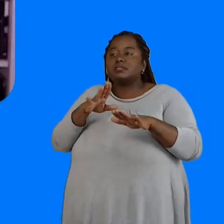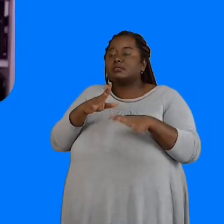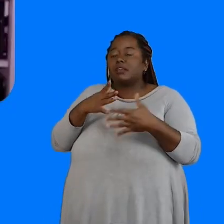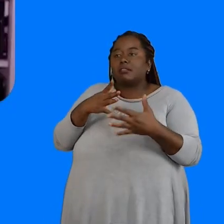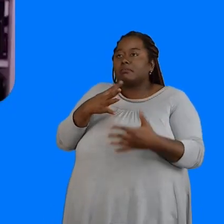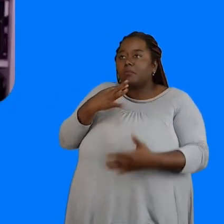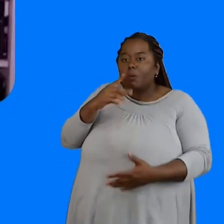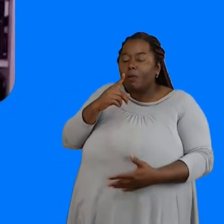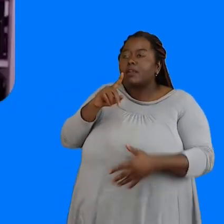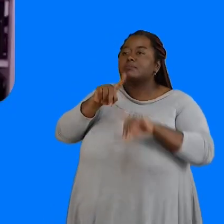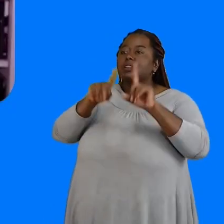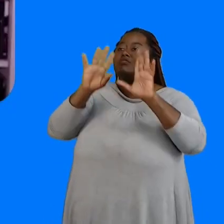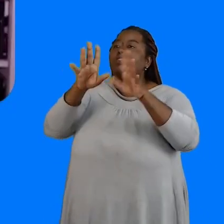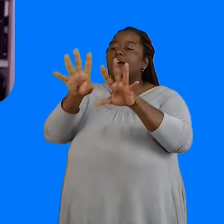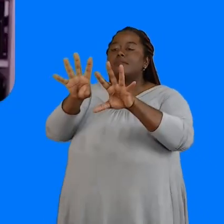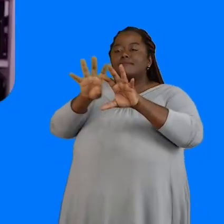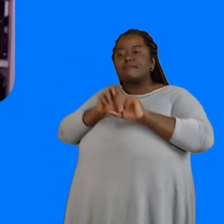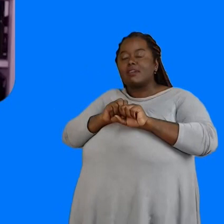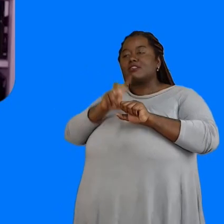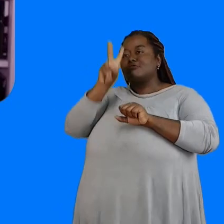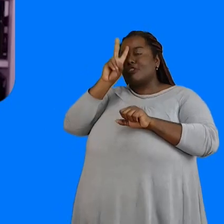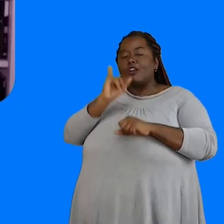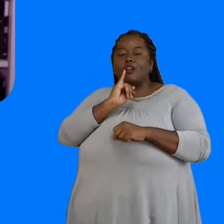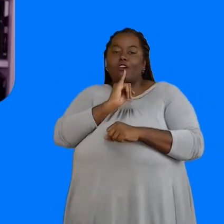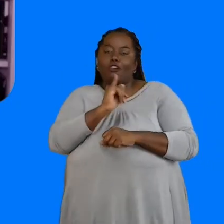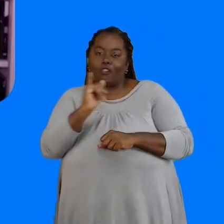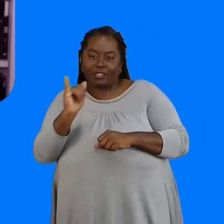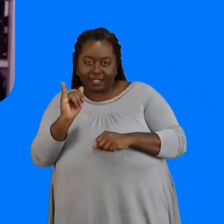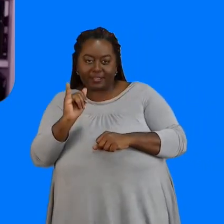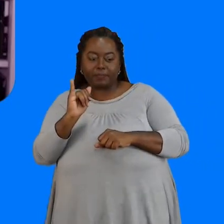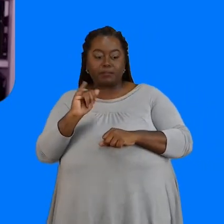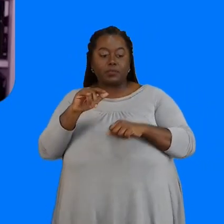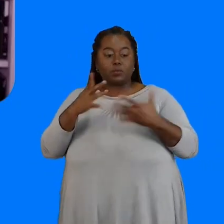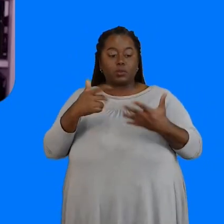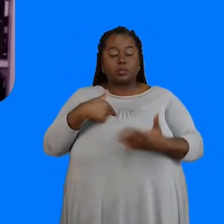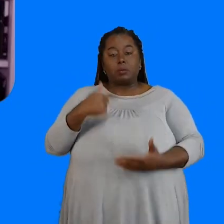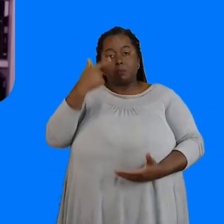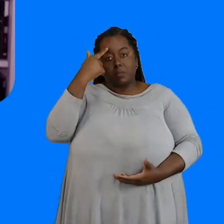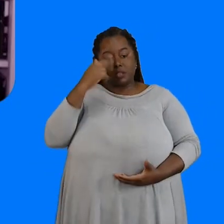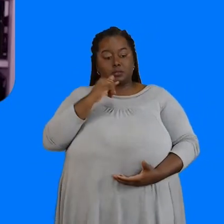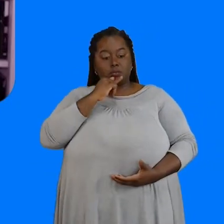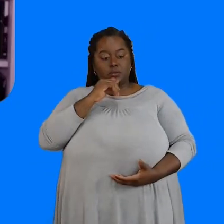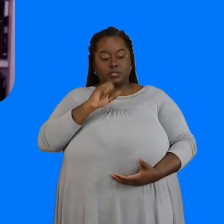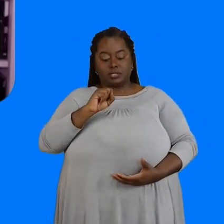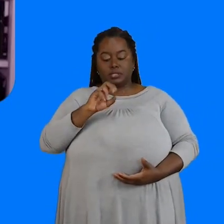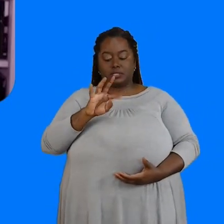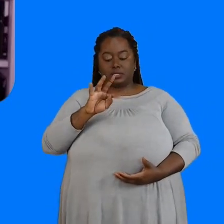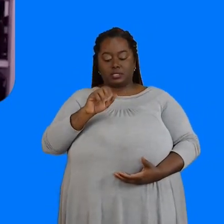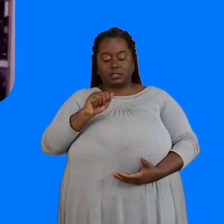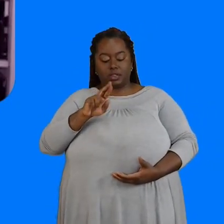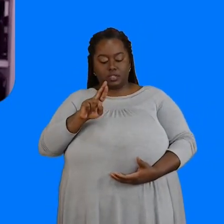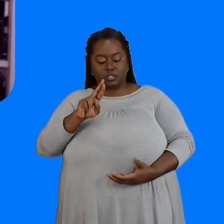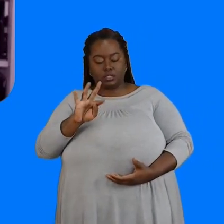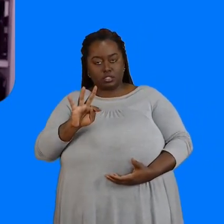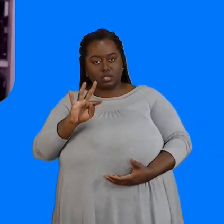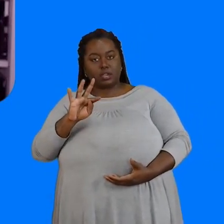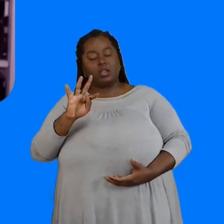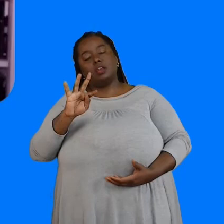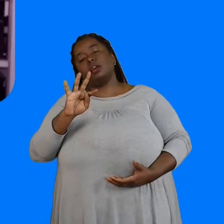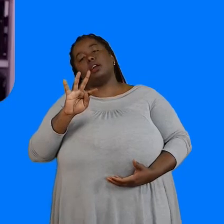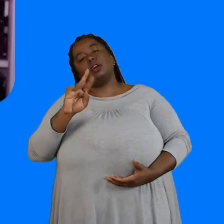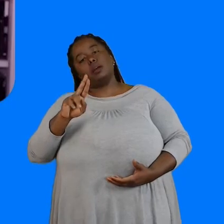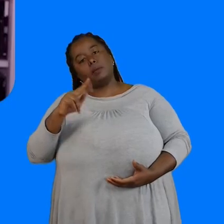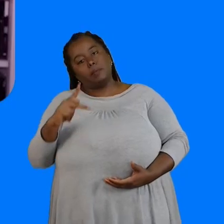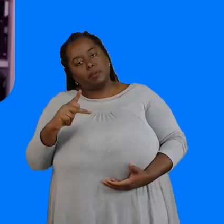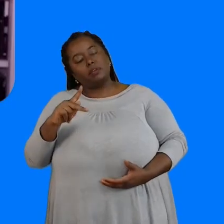dimensões, estes dois módulos, quando eu penso em startups, quando eu penso em empresas, eu acho que torna-se muito